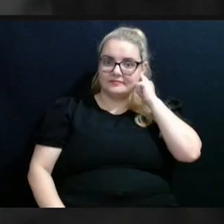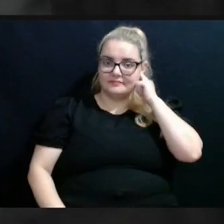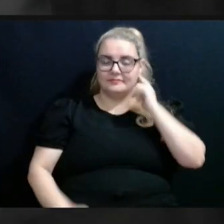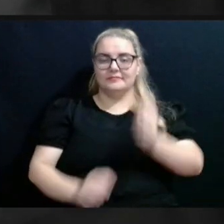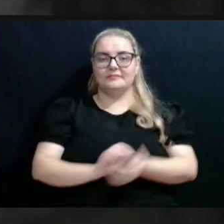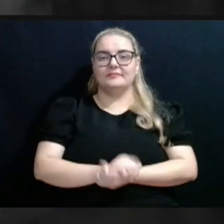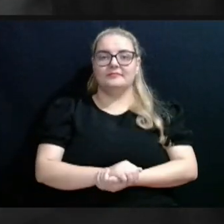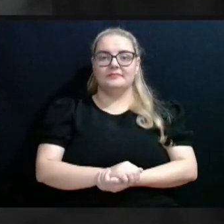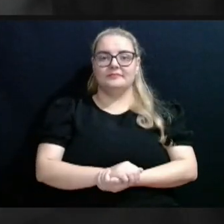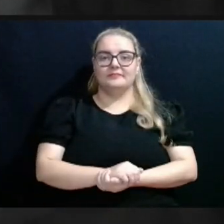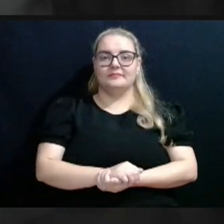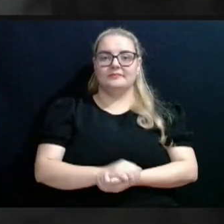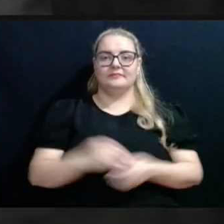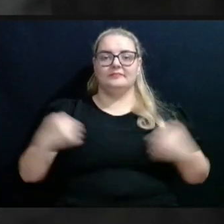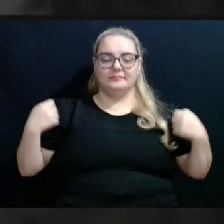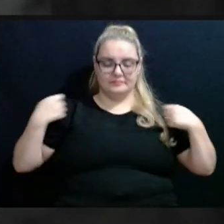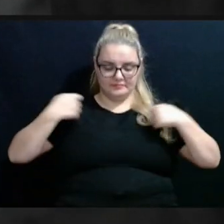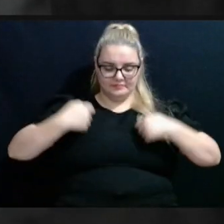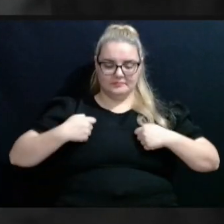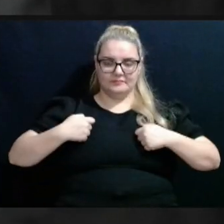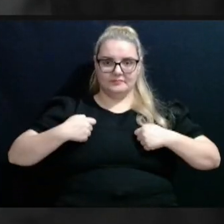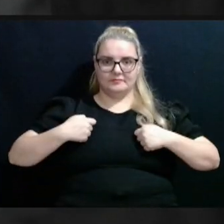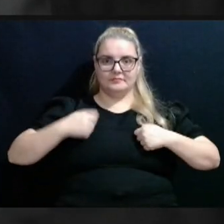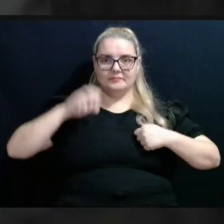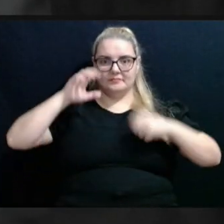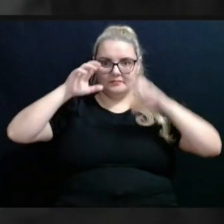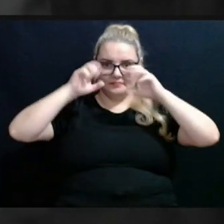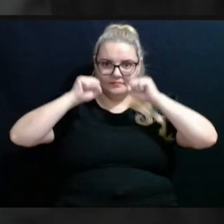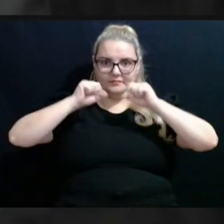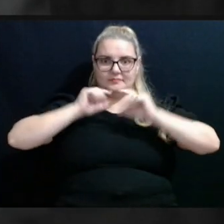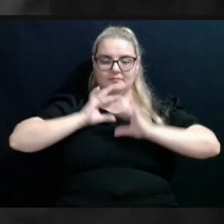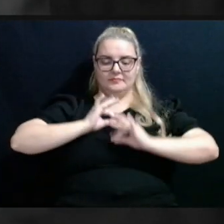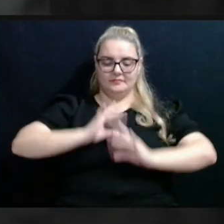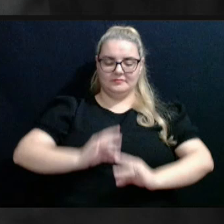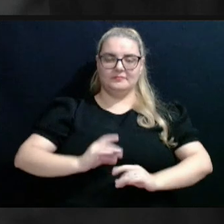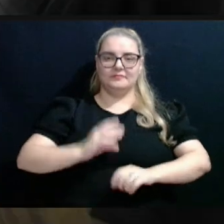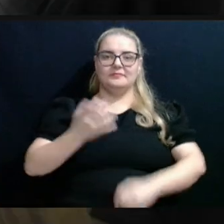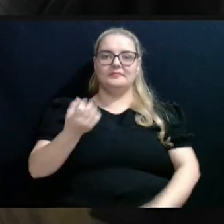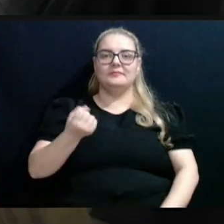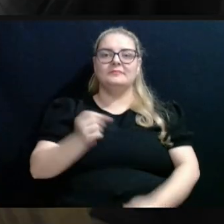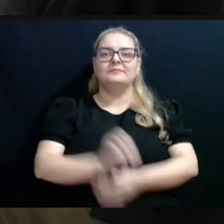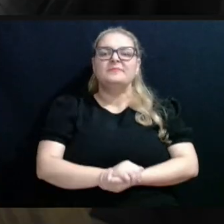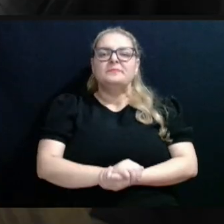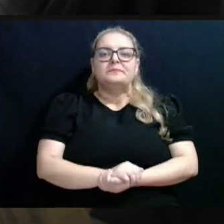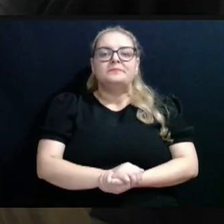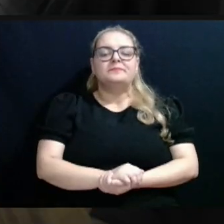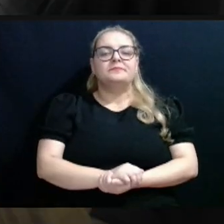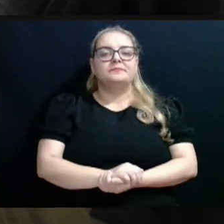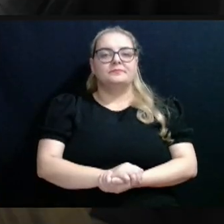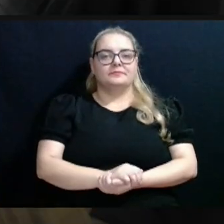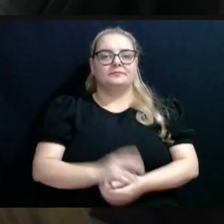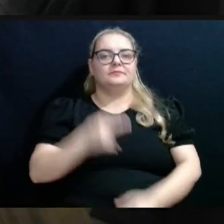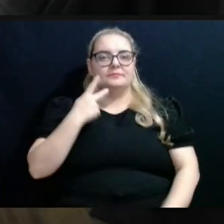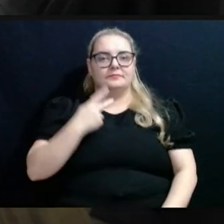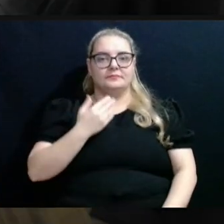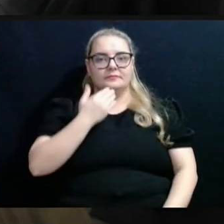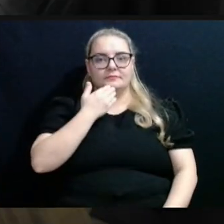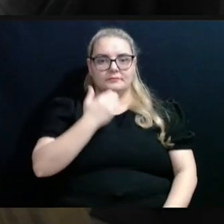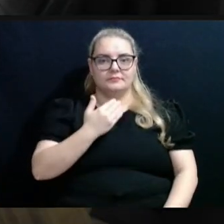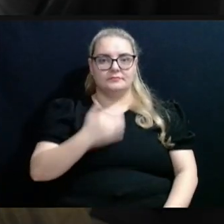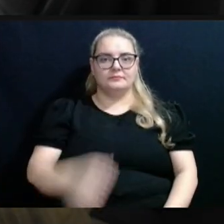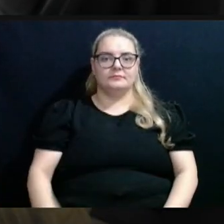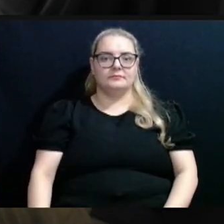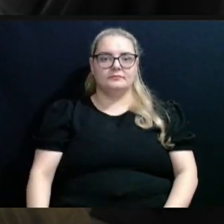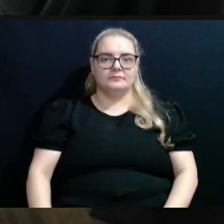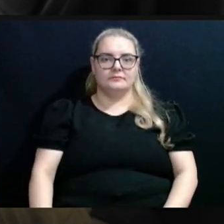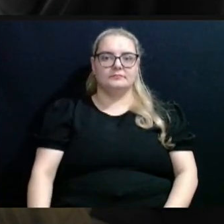Estou com paletó escuro e camisa branca. Vereador, eu vou pedir para o senhor colocar o microfone um